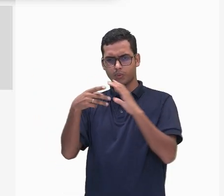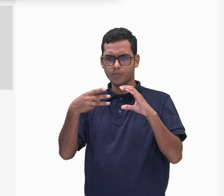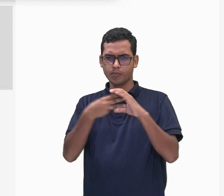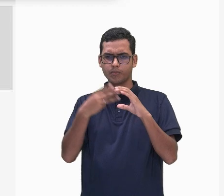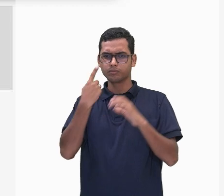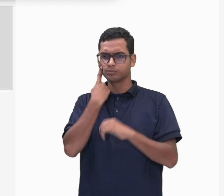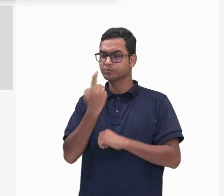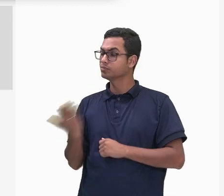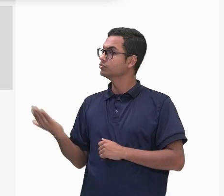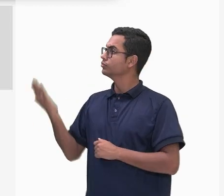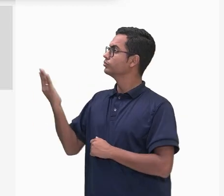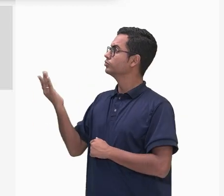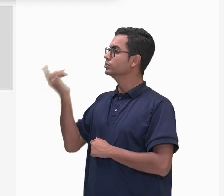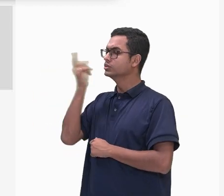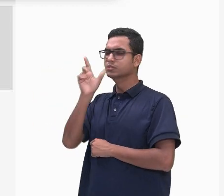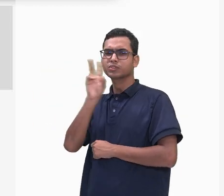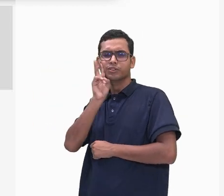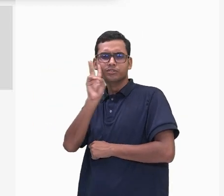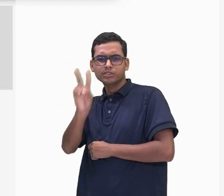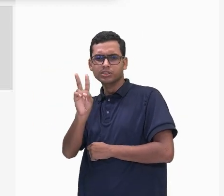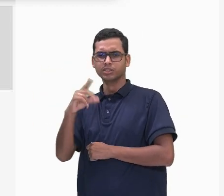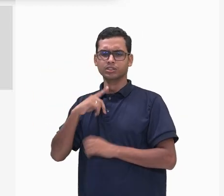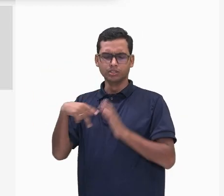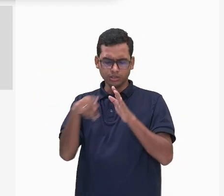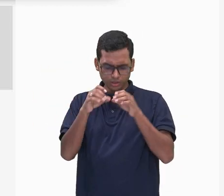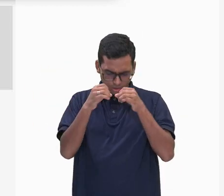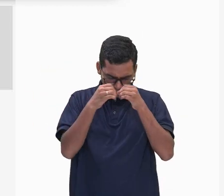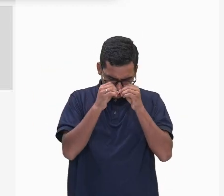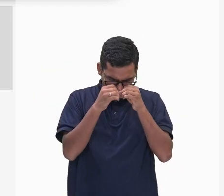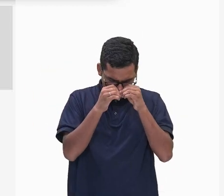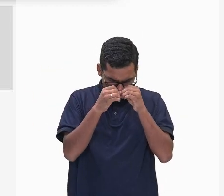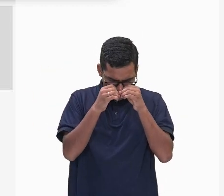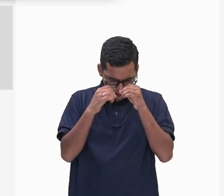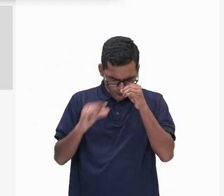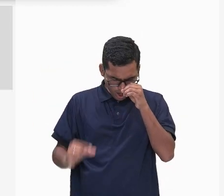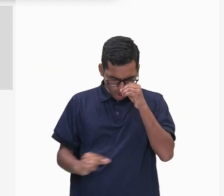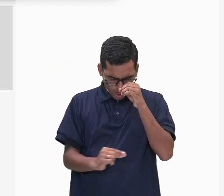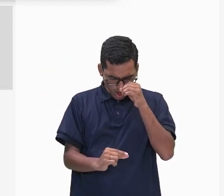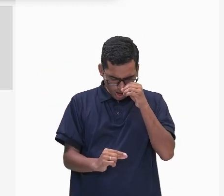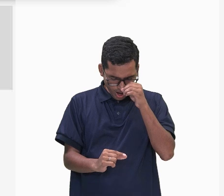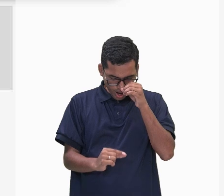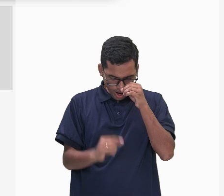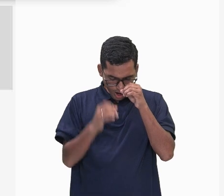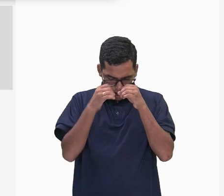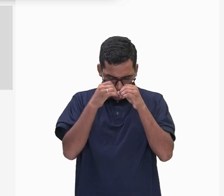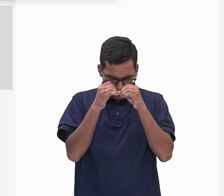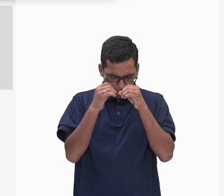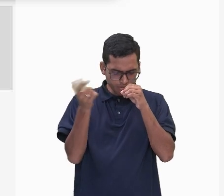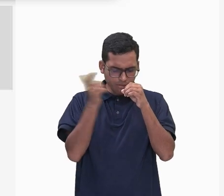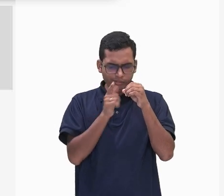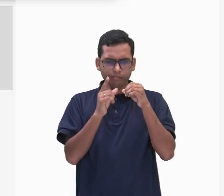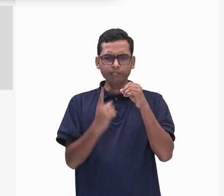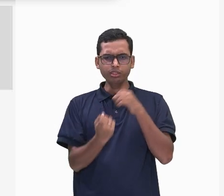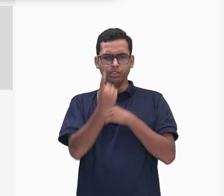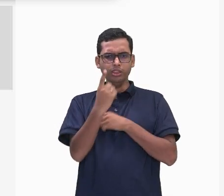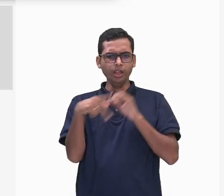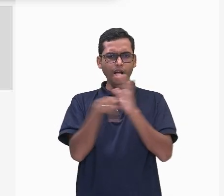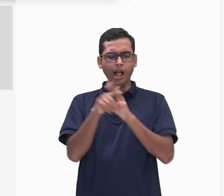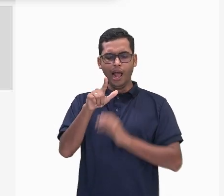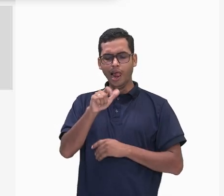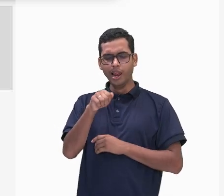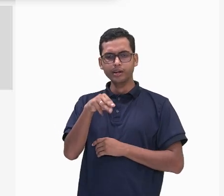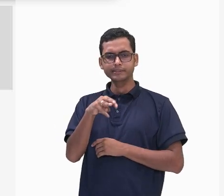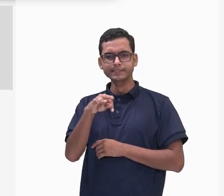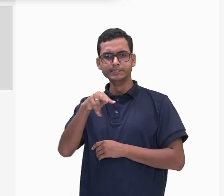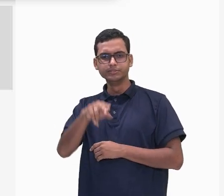que o cientista estaria observando ali naquele microscópio. Né? Então, observem que lá naquele microscópio tem somente uma lâmina, né? Com aquela